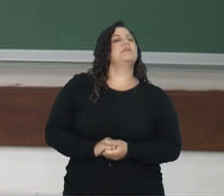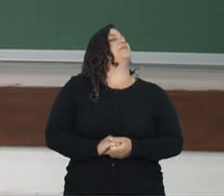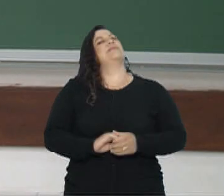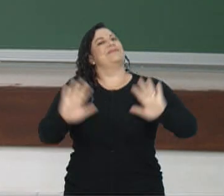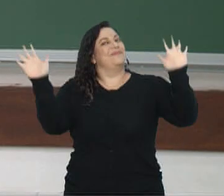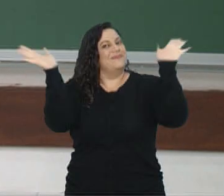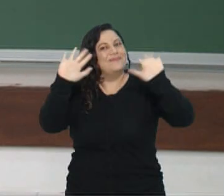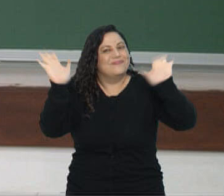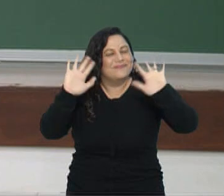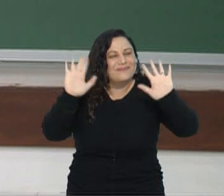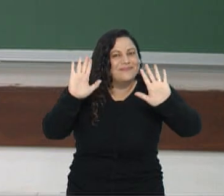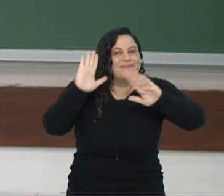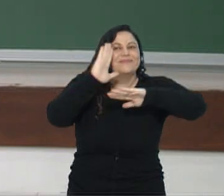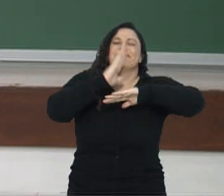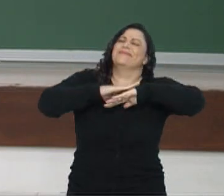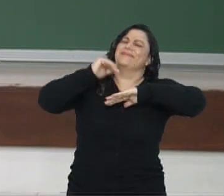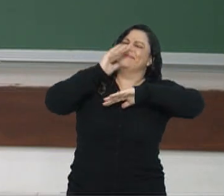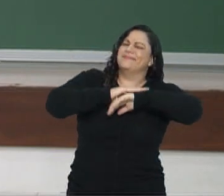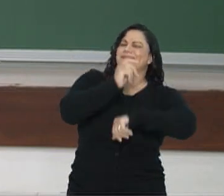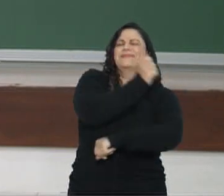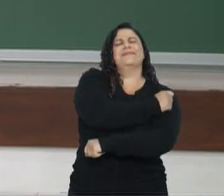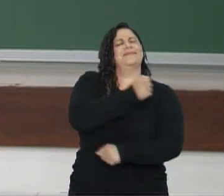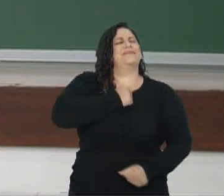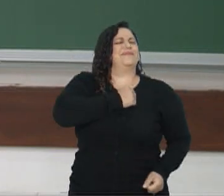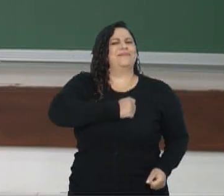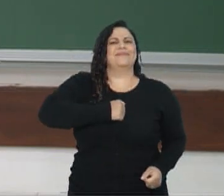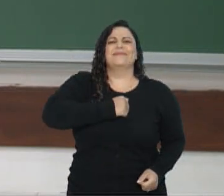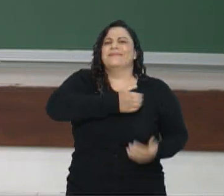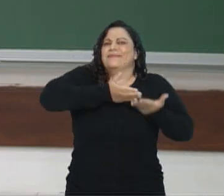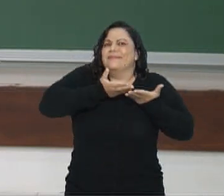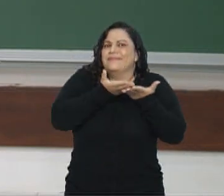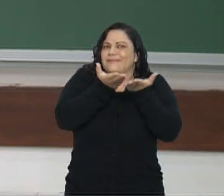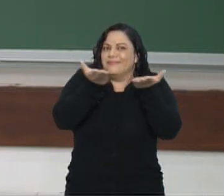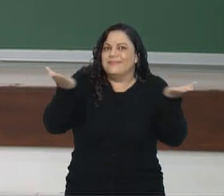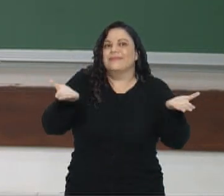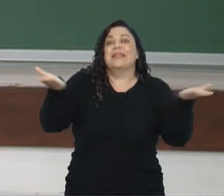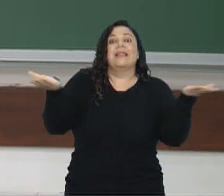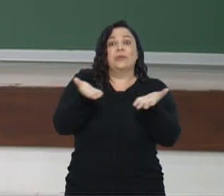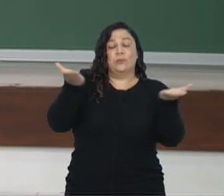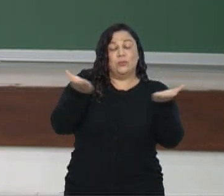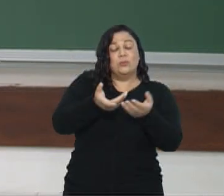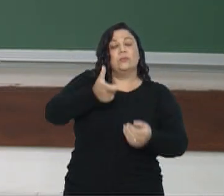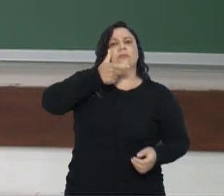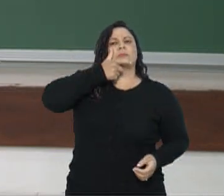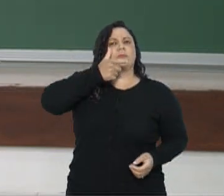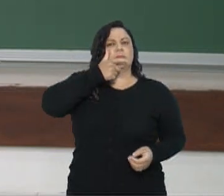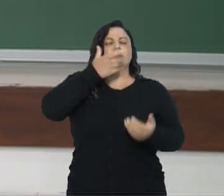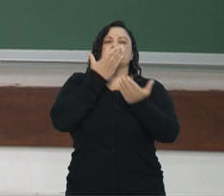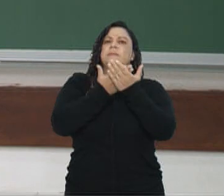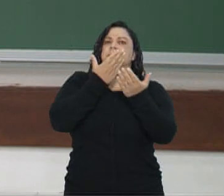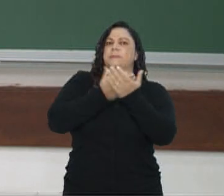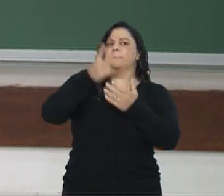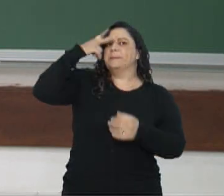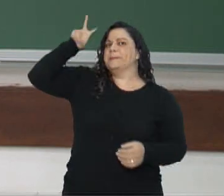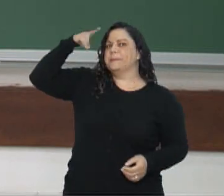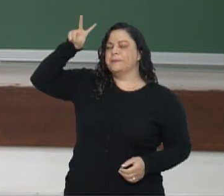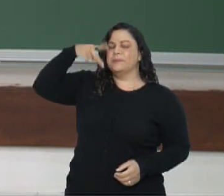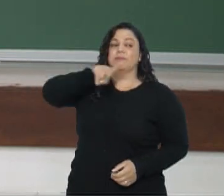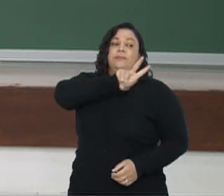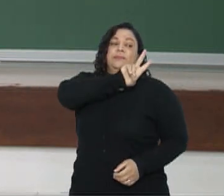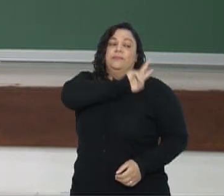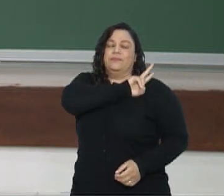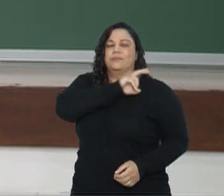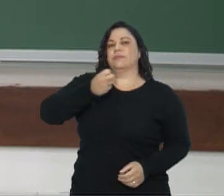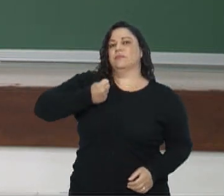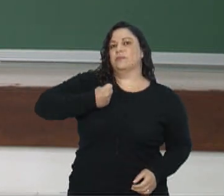Saudações, caríssimos alunos. Saudades de vocês. Estamos hoje aqui para assistir mais uma aula de História do segundo ano do ensino médio, aula de número